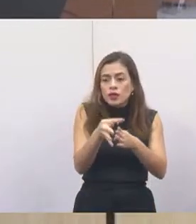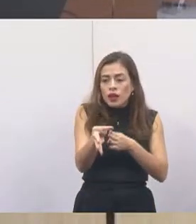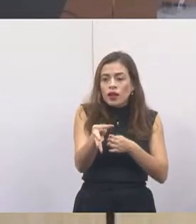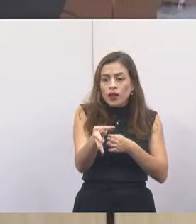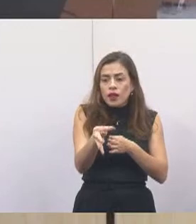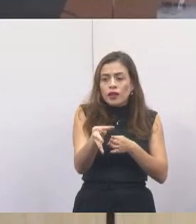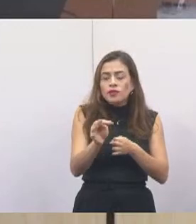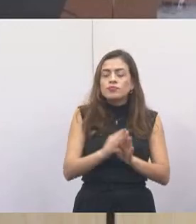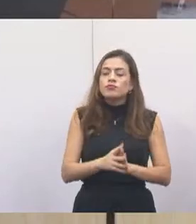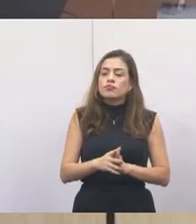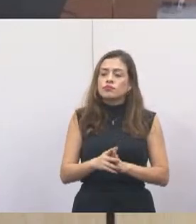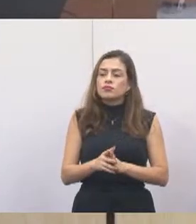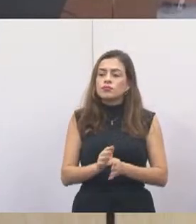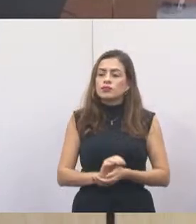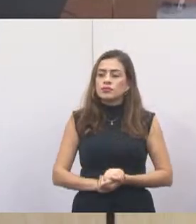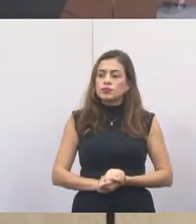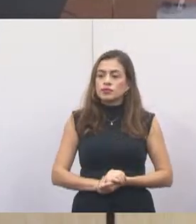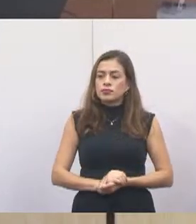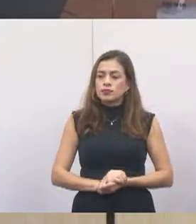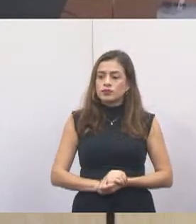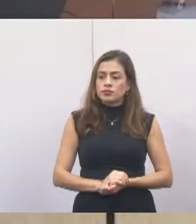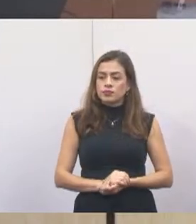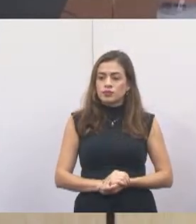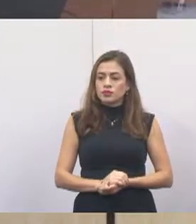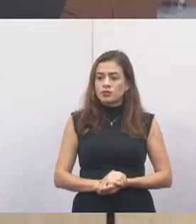dá outras providências.